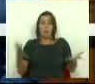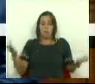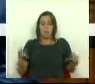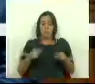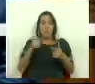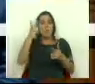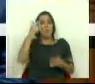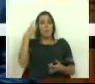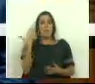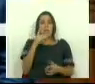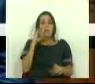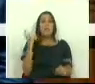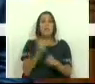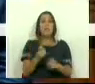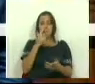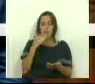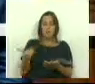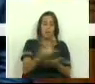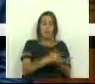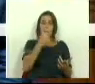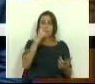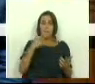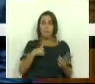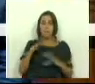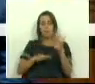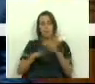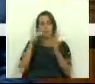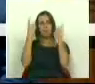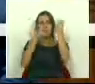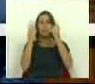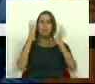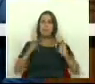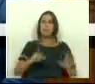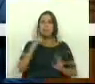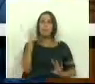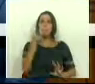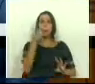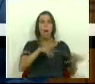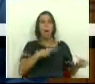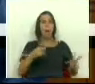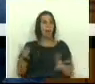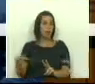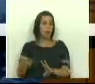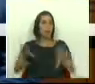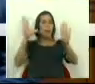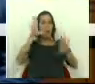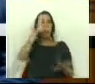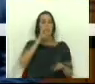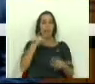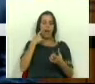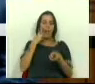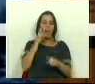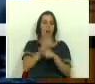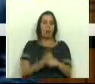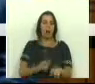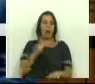É que o bom senso exige que quando a receita falha se faça uma reflexão, se procurem alternativas. Mas o Governo insiste